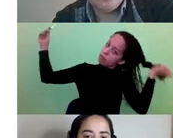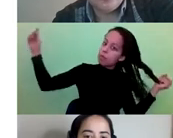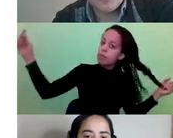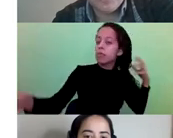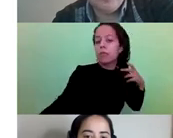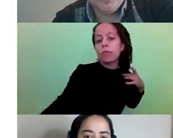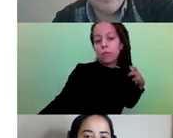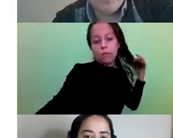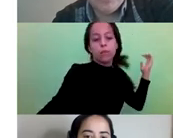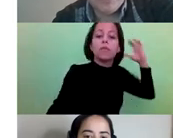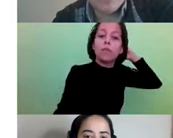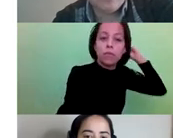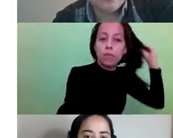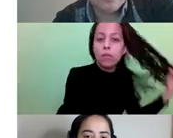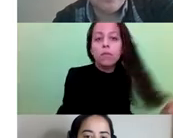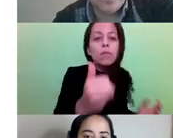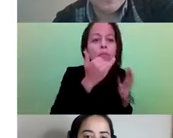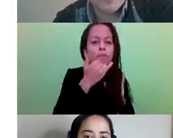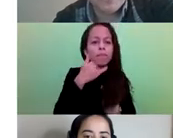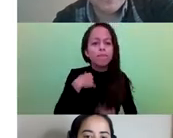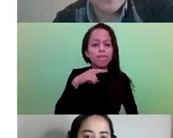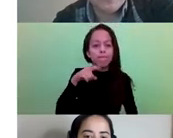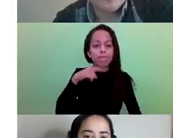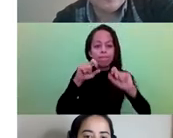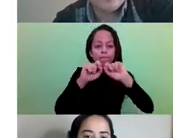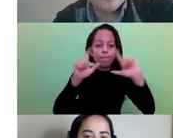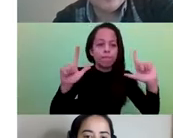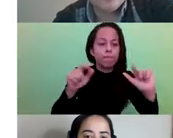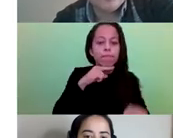Carolina, não estou conseguindo abrir minha apresentação. Aparece.